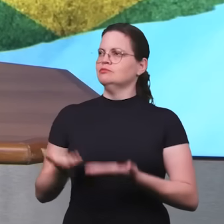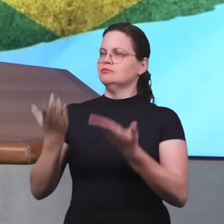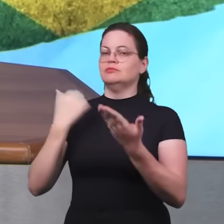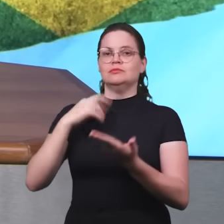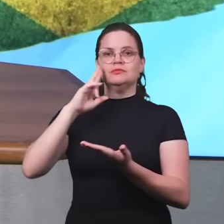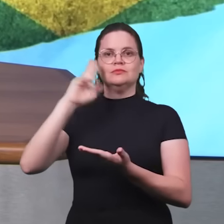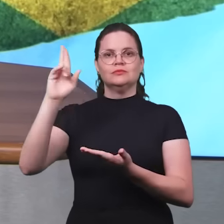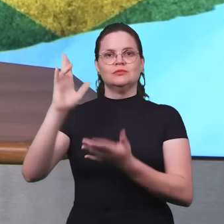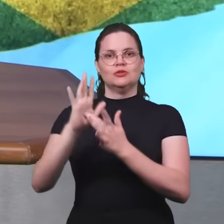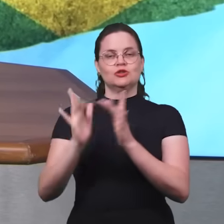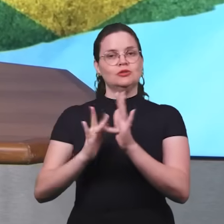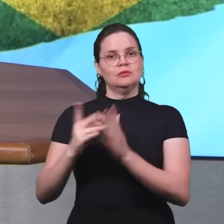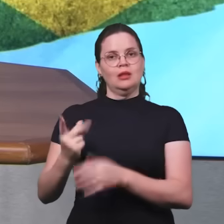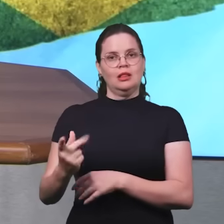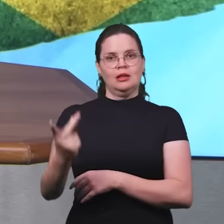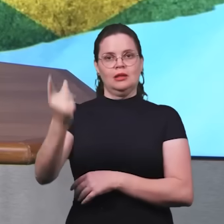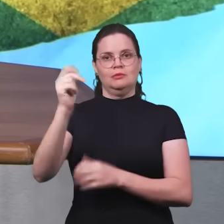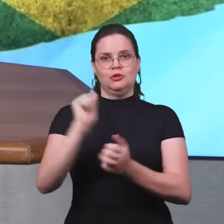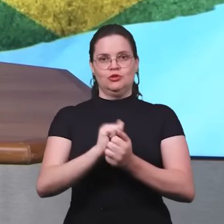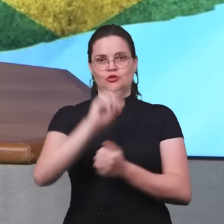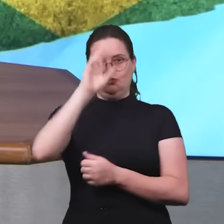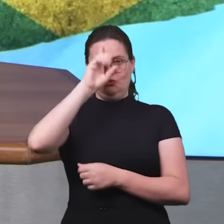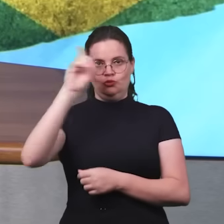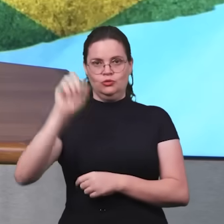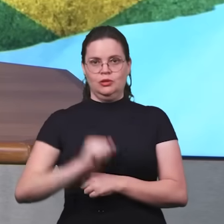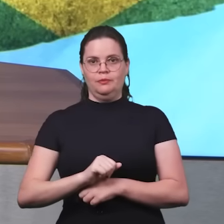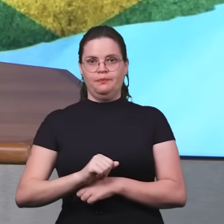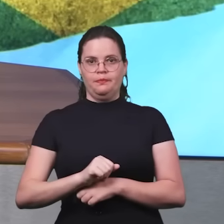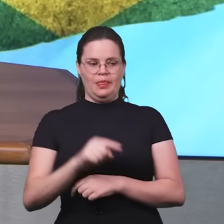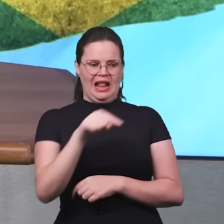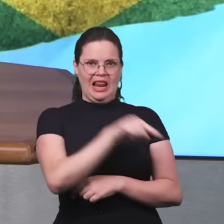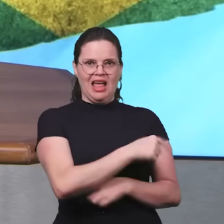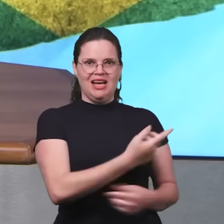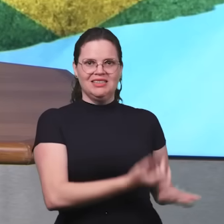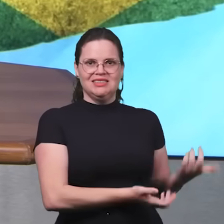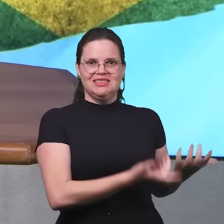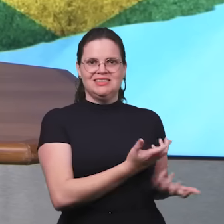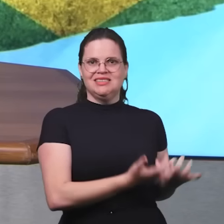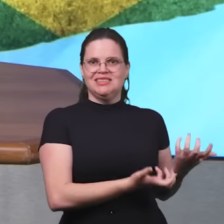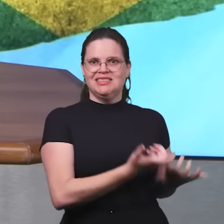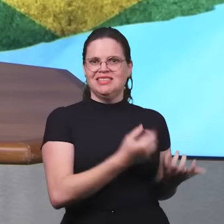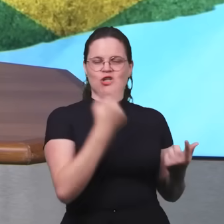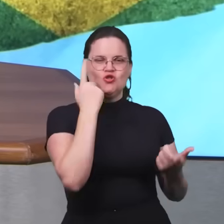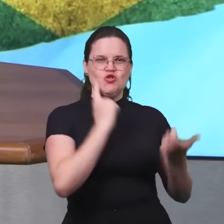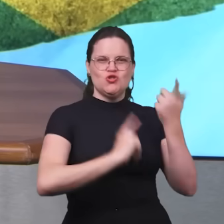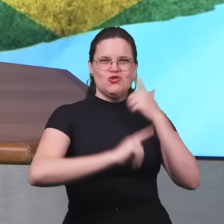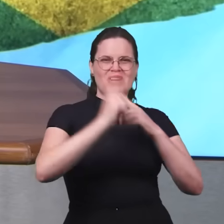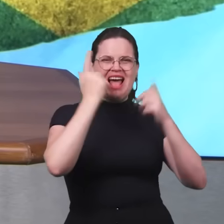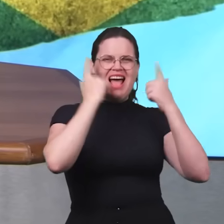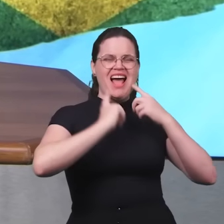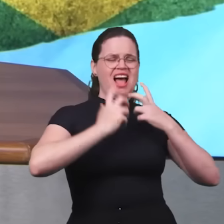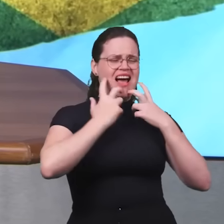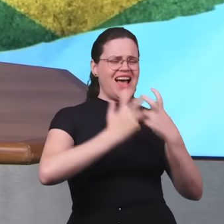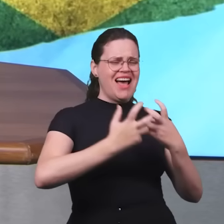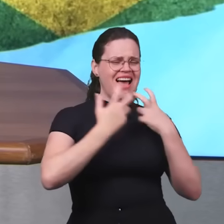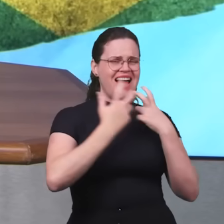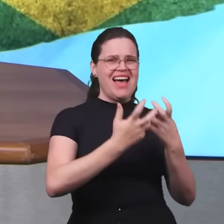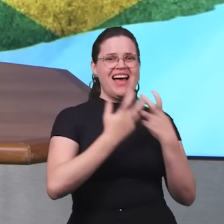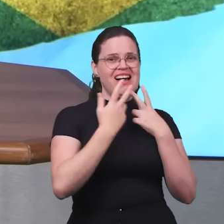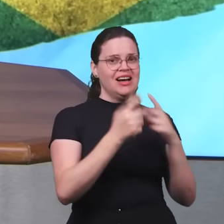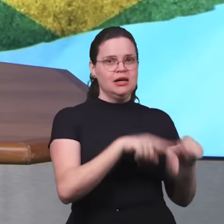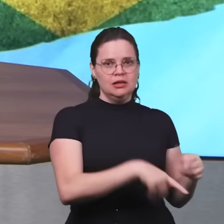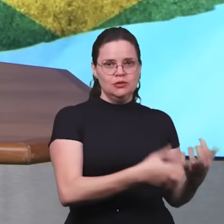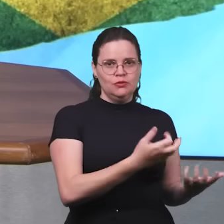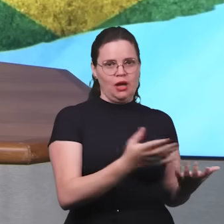eternidade com Deus. Não eternidade onde haverá choro e ranger de dentes, mas uma eternidade junto